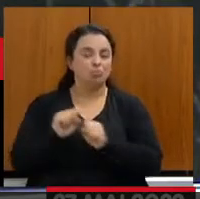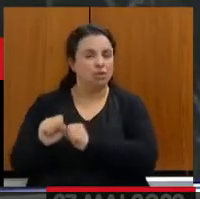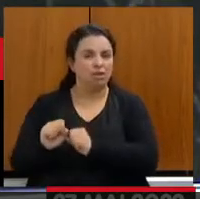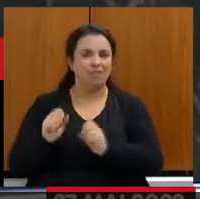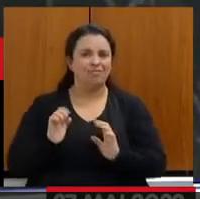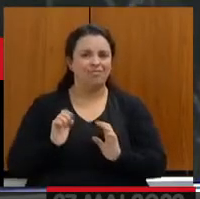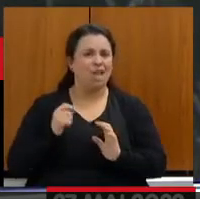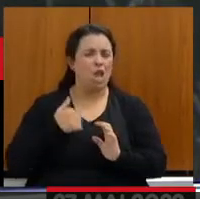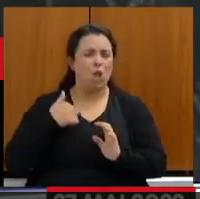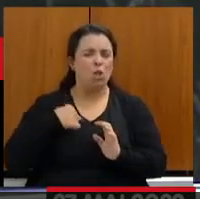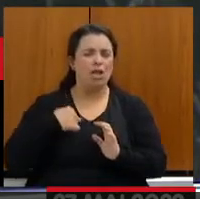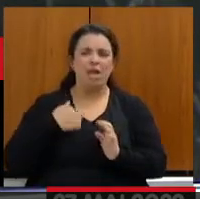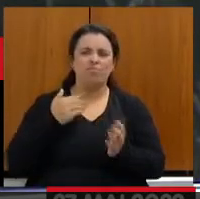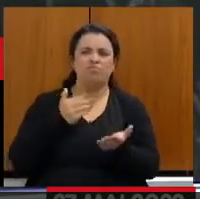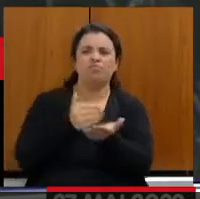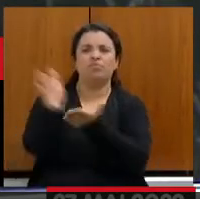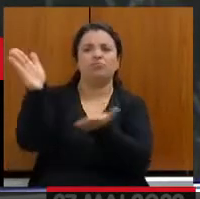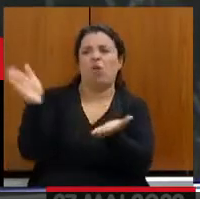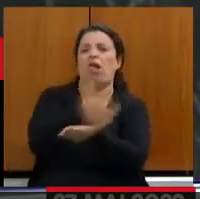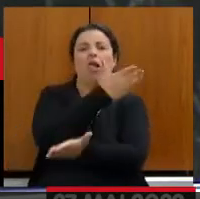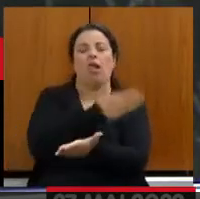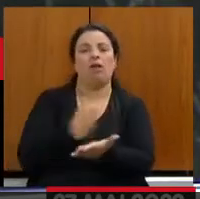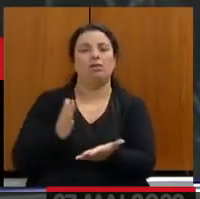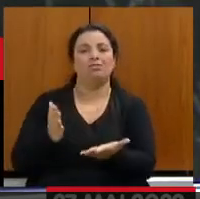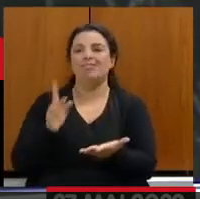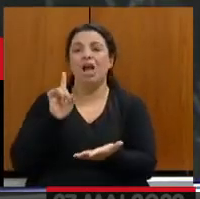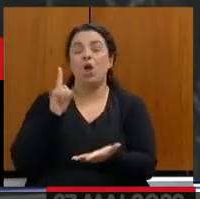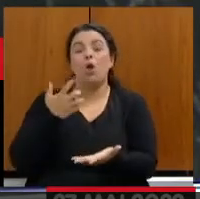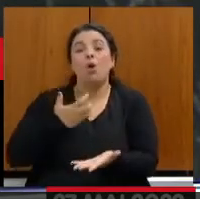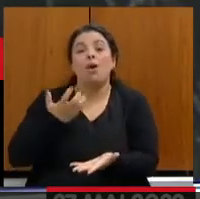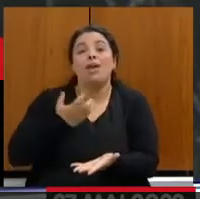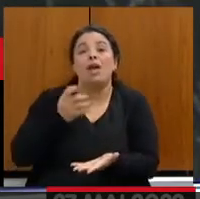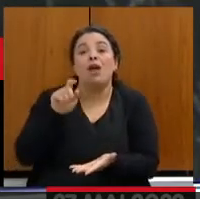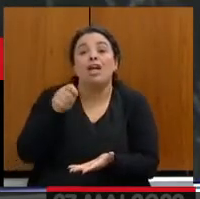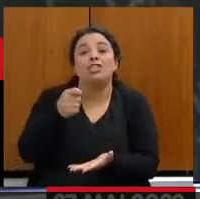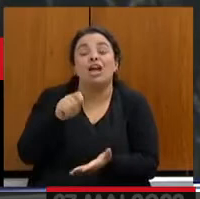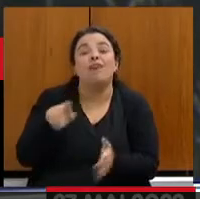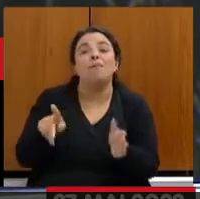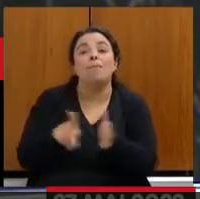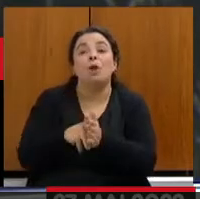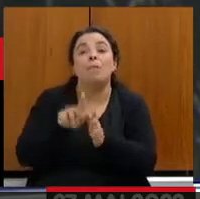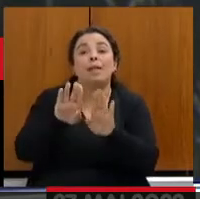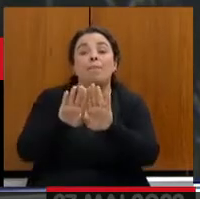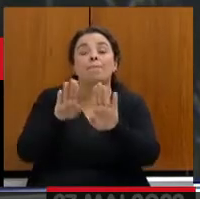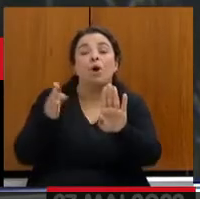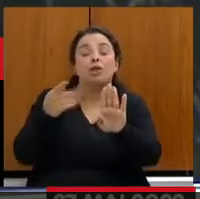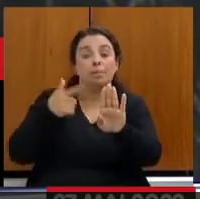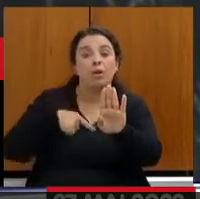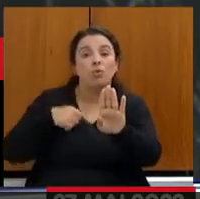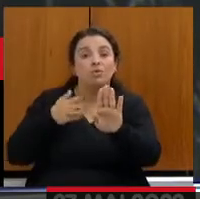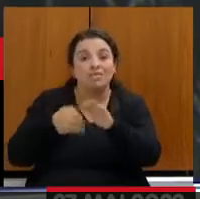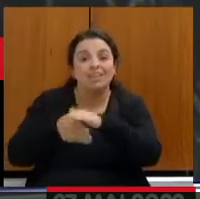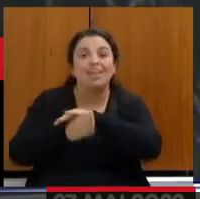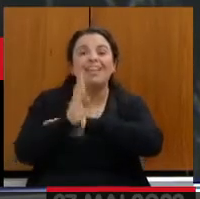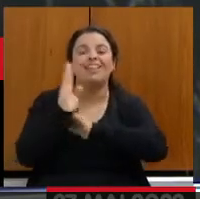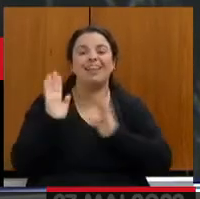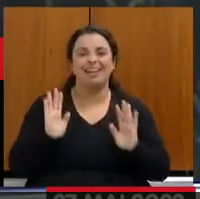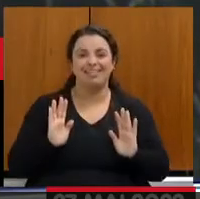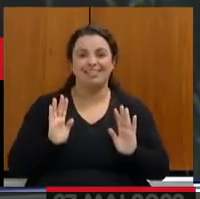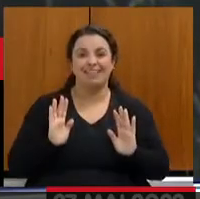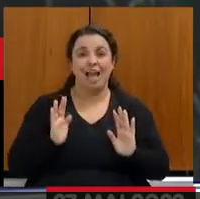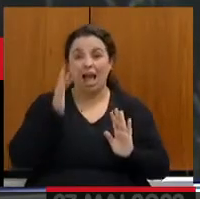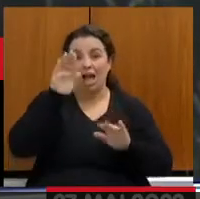sabe gente eu sempre falo que eu quero a chave da porta porque nem sempre quem arromba a porta faz com muita